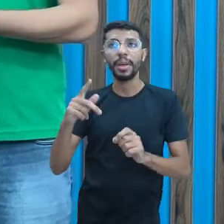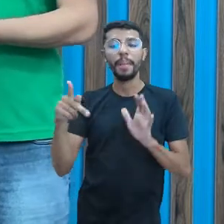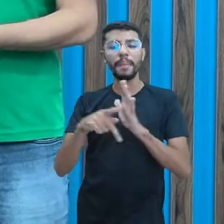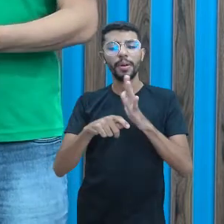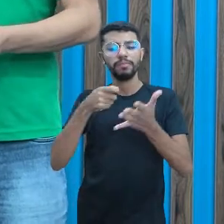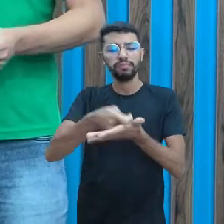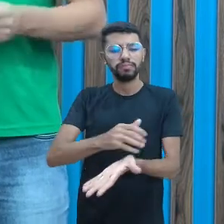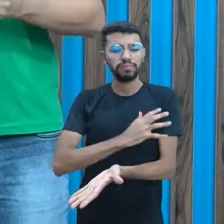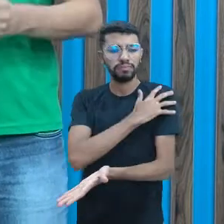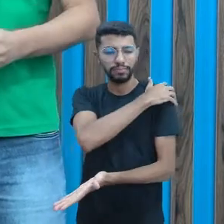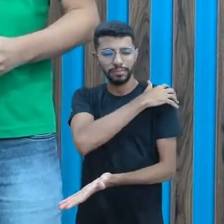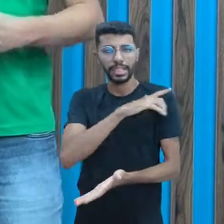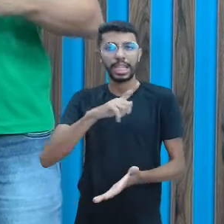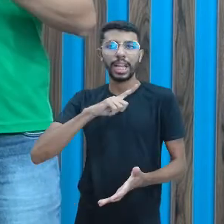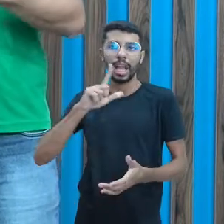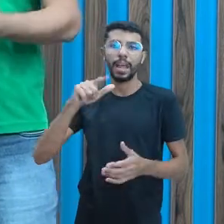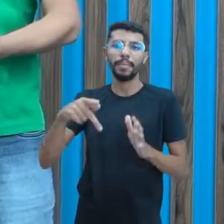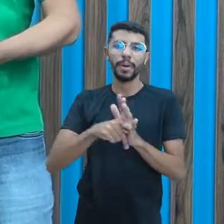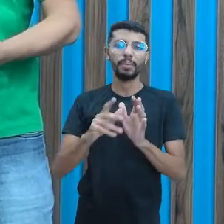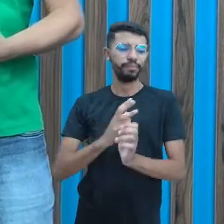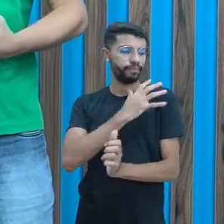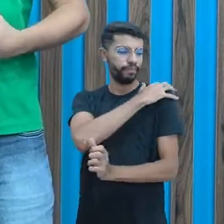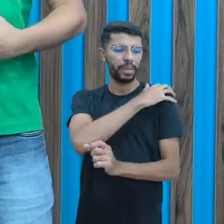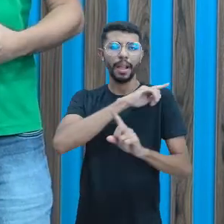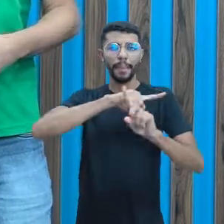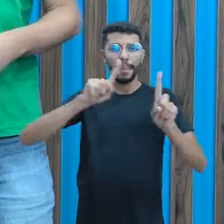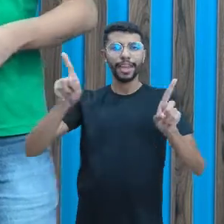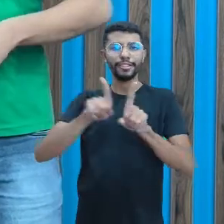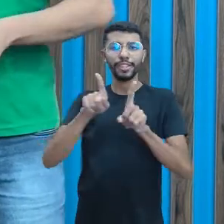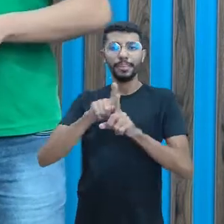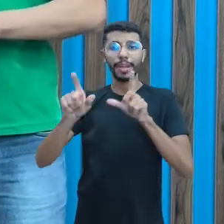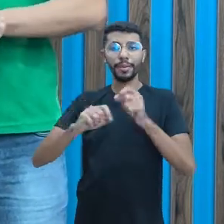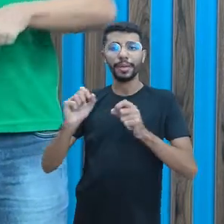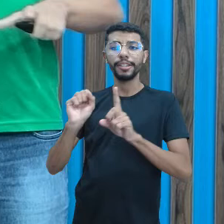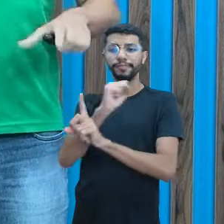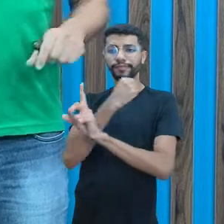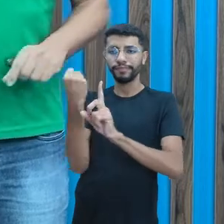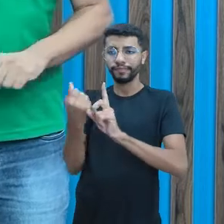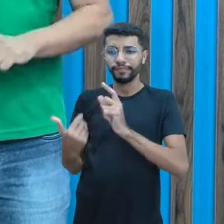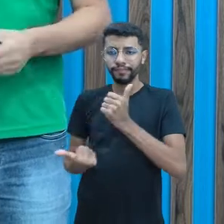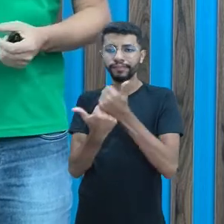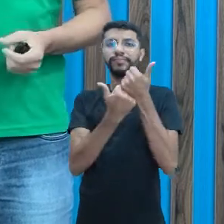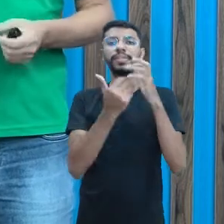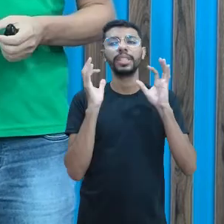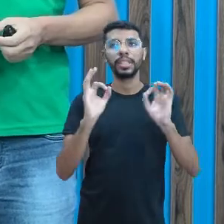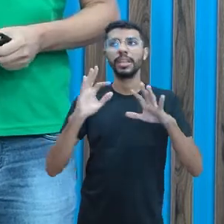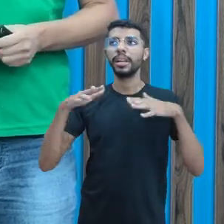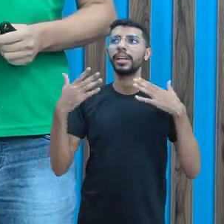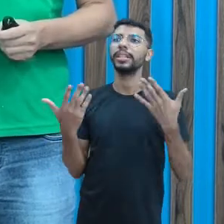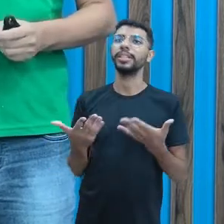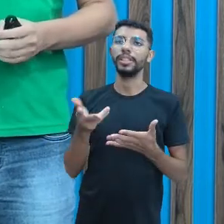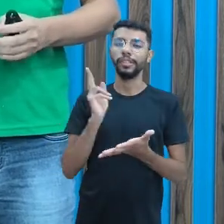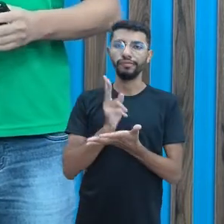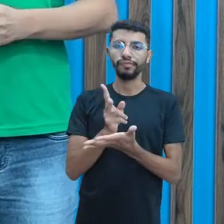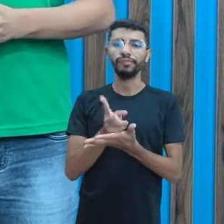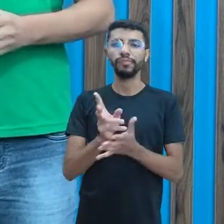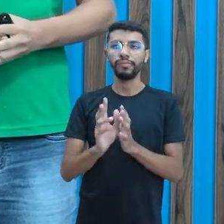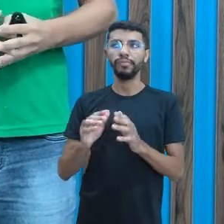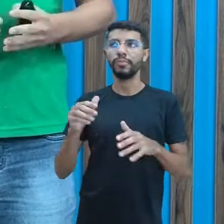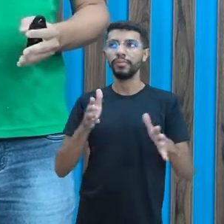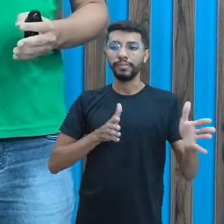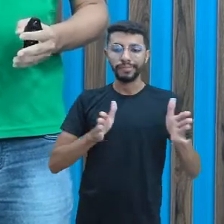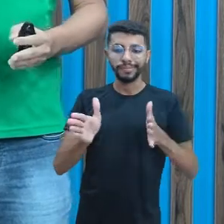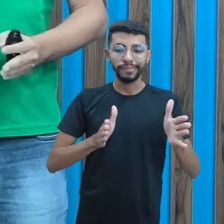com apoio de uma camada da população civil, tá certo? Que, enfim, deu, né, a sustentação para essa ditadura que